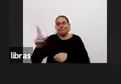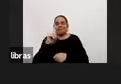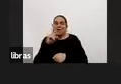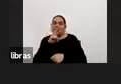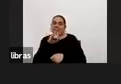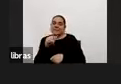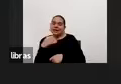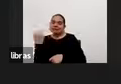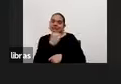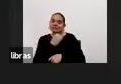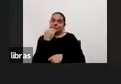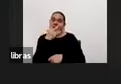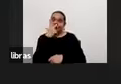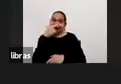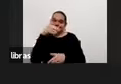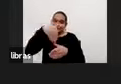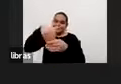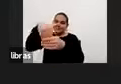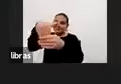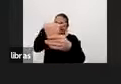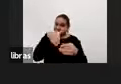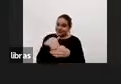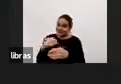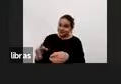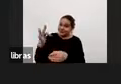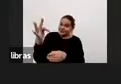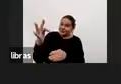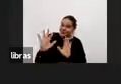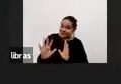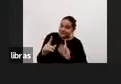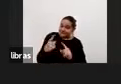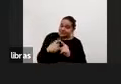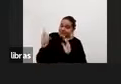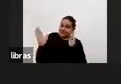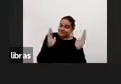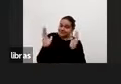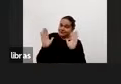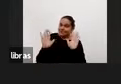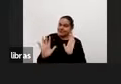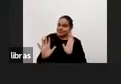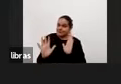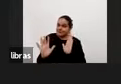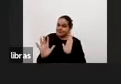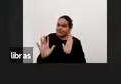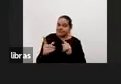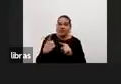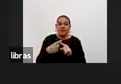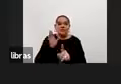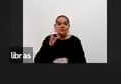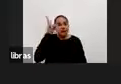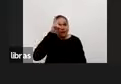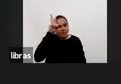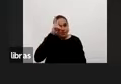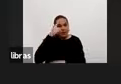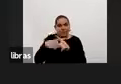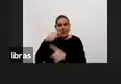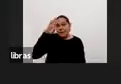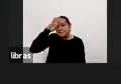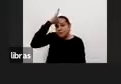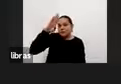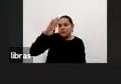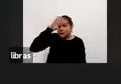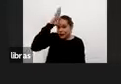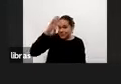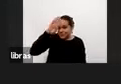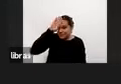tá? Porque é o seguinte, lembrando aqui, como nós já falamos anteriormente também, o Bolsonaro era um crítico, o Bolsonaro